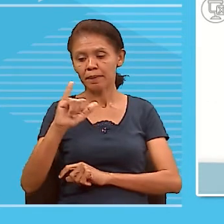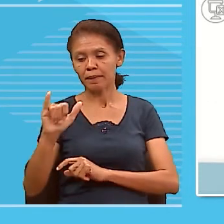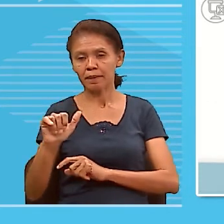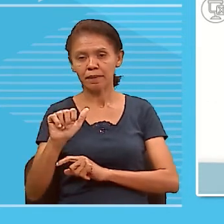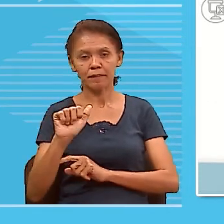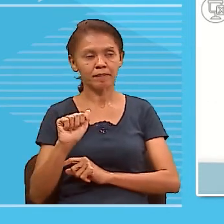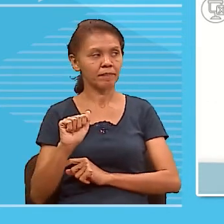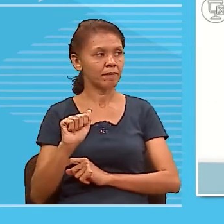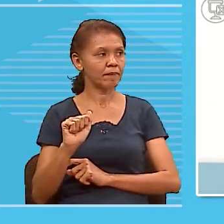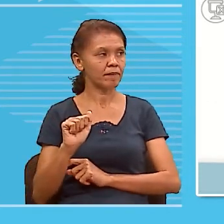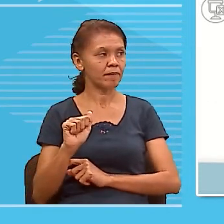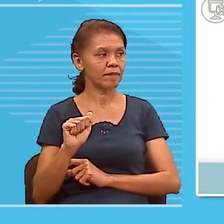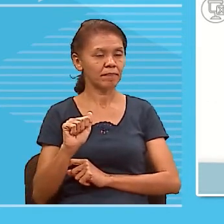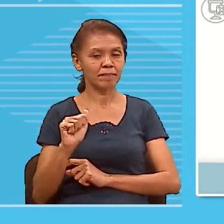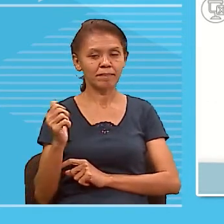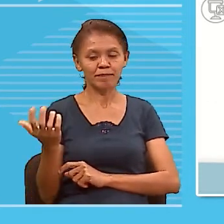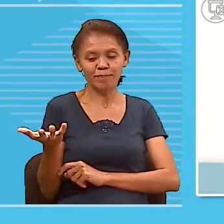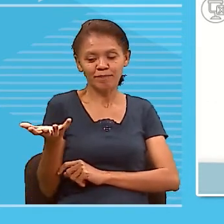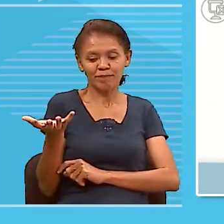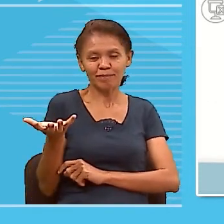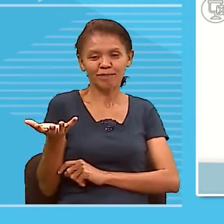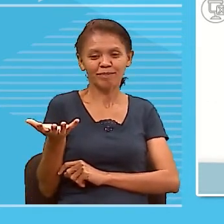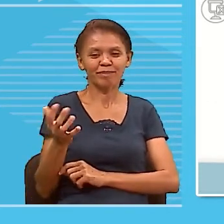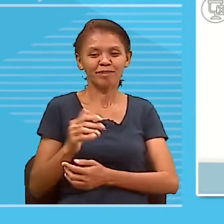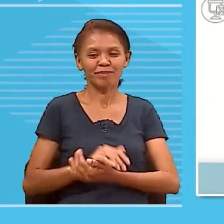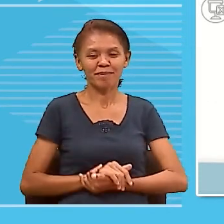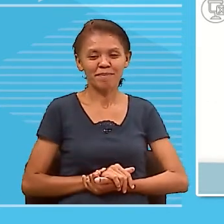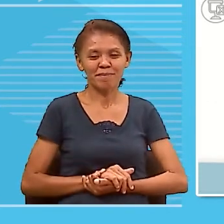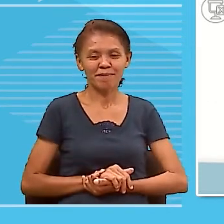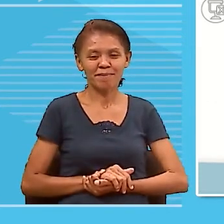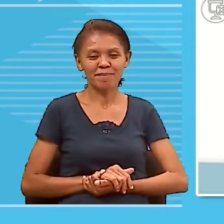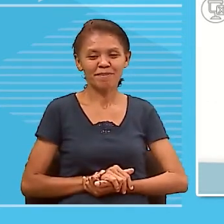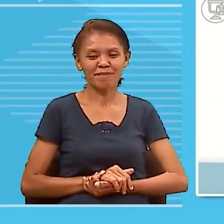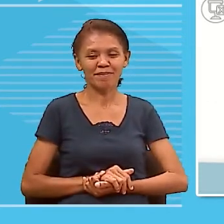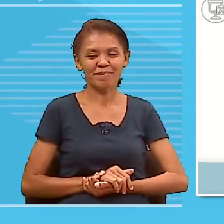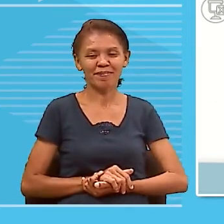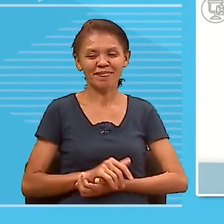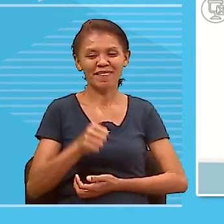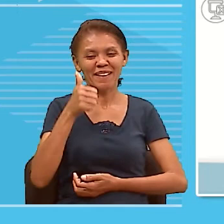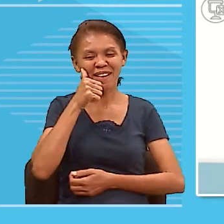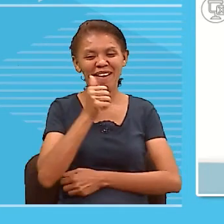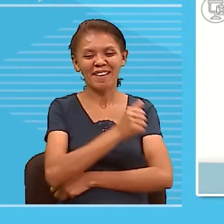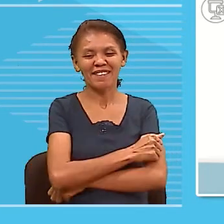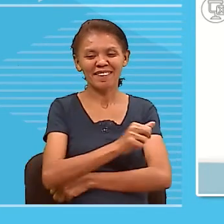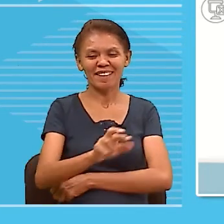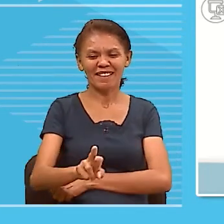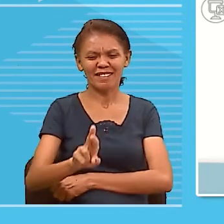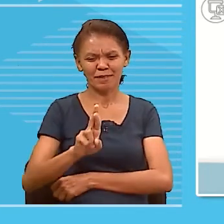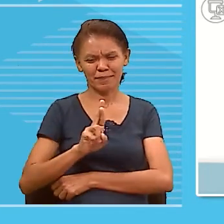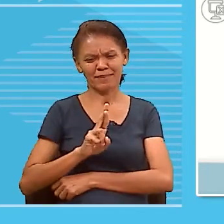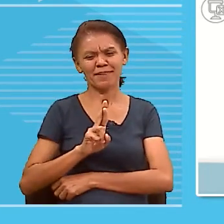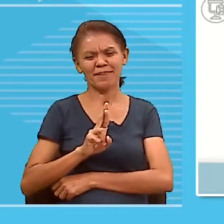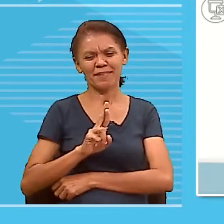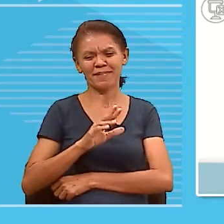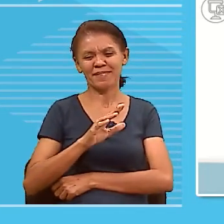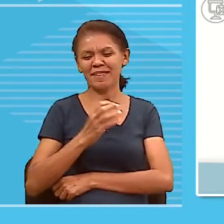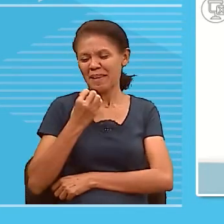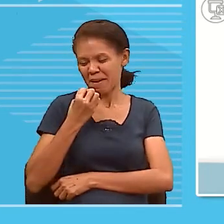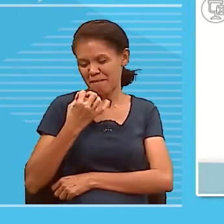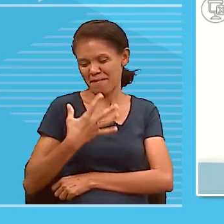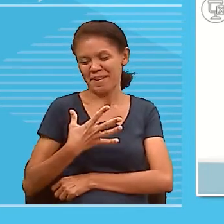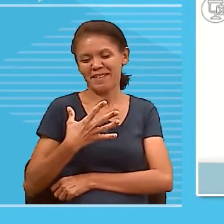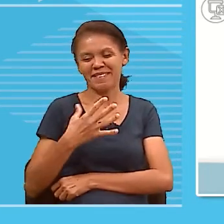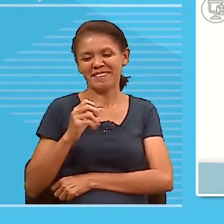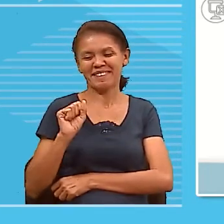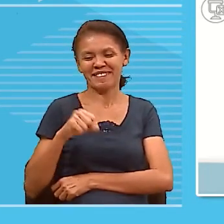tá assim professor o Adriana por que você não me dá uma resposta Adriana